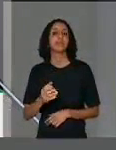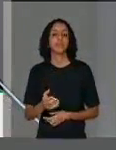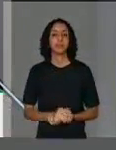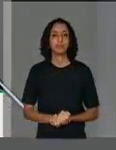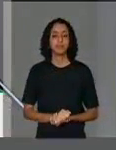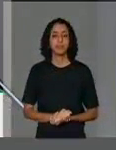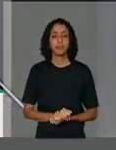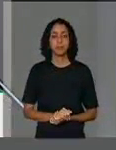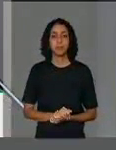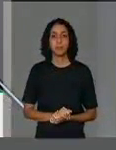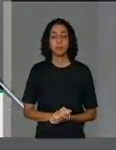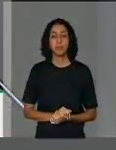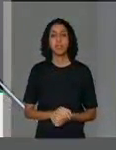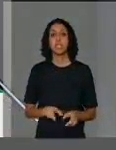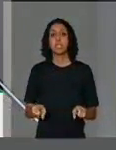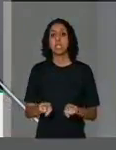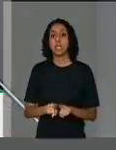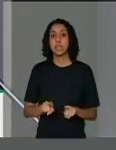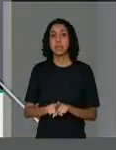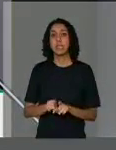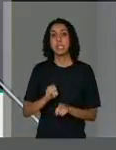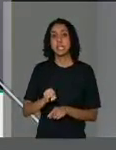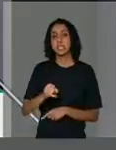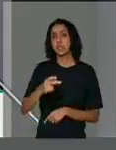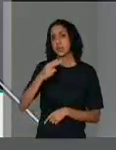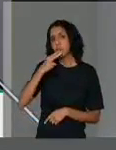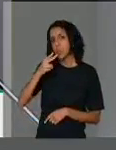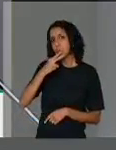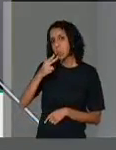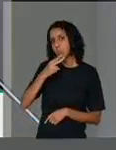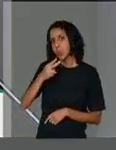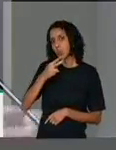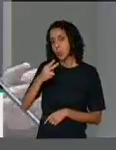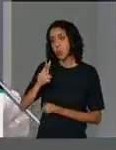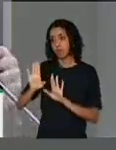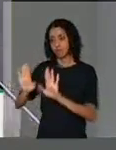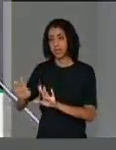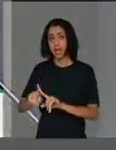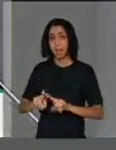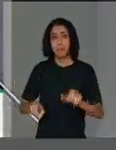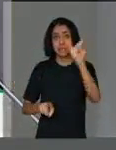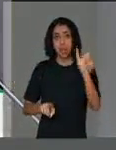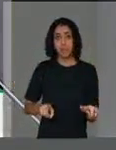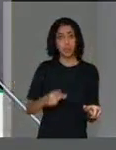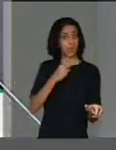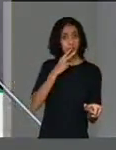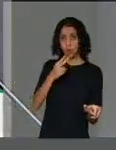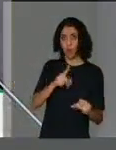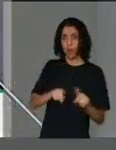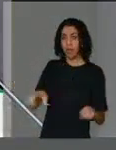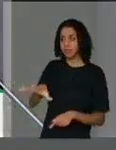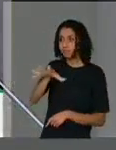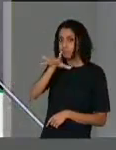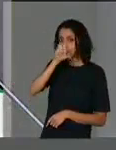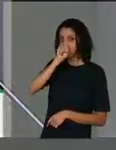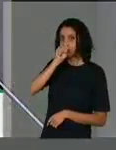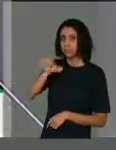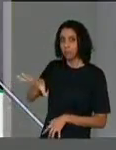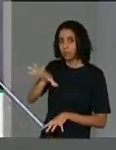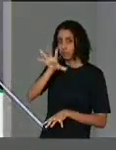do impacto que o uso do tabaco e a exposição ao fumo passivo tem sobre a saúde